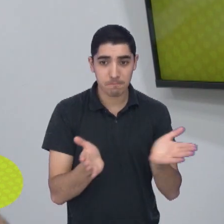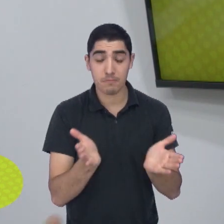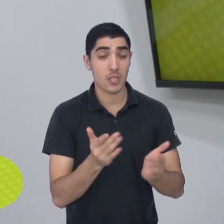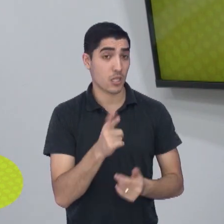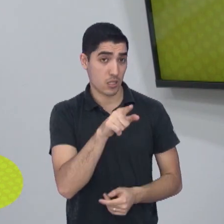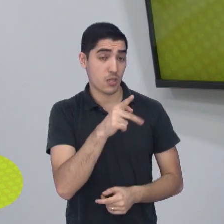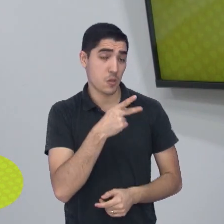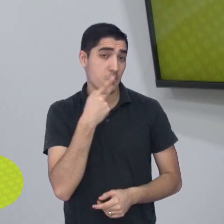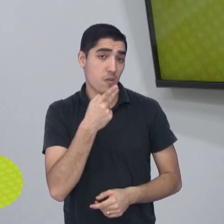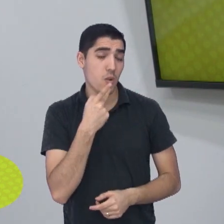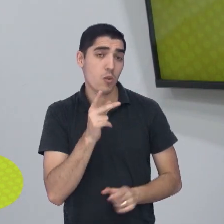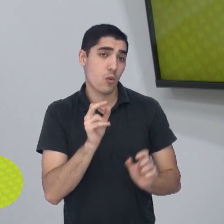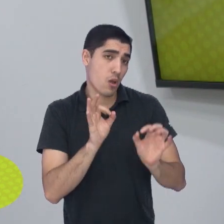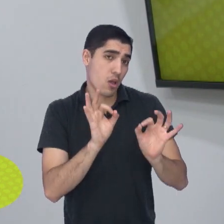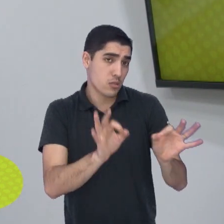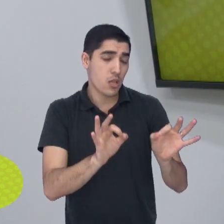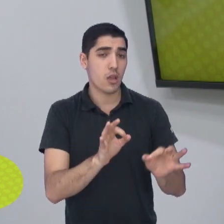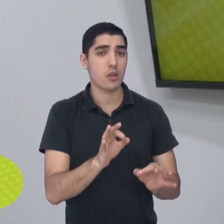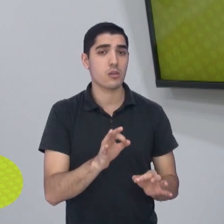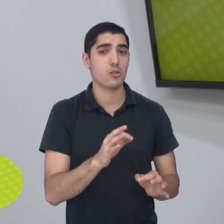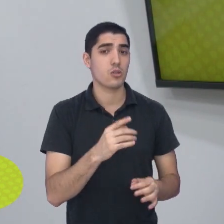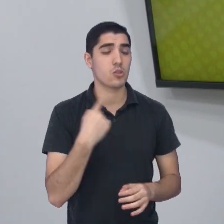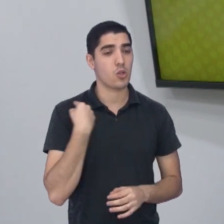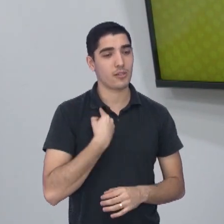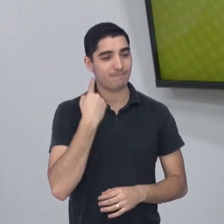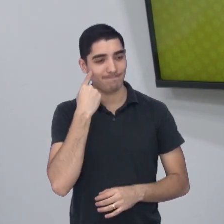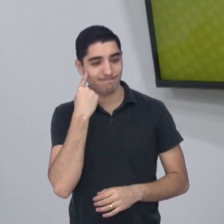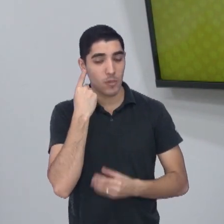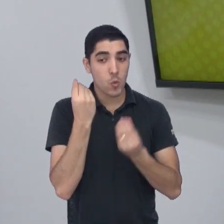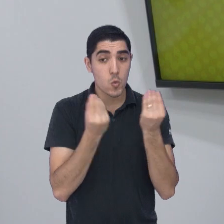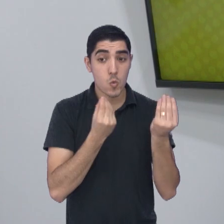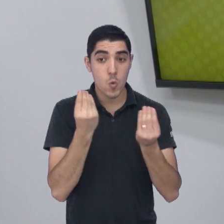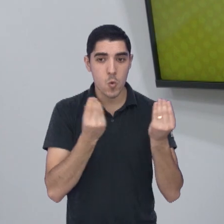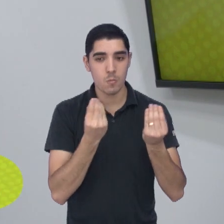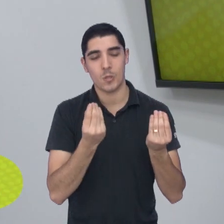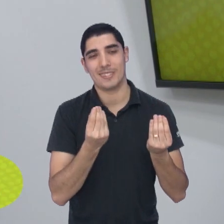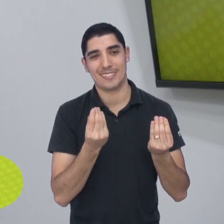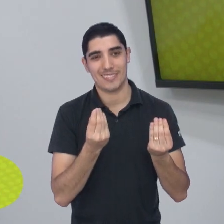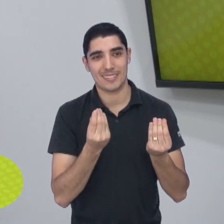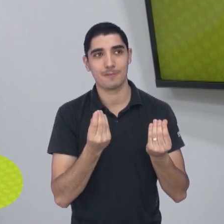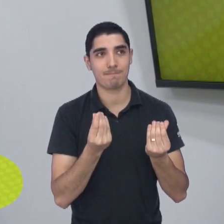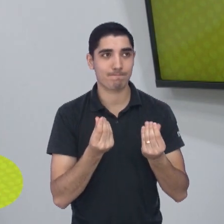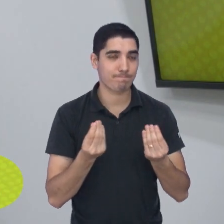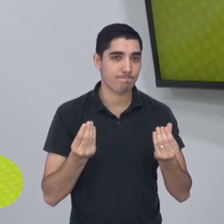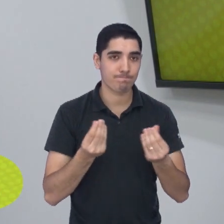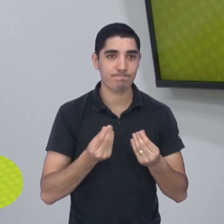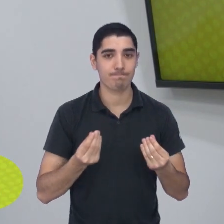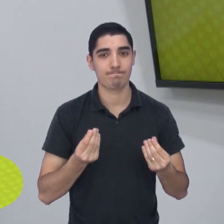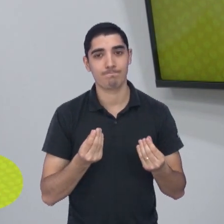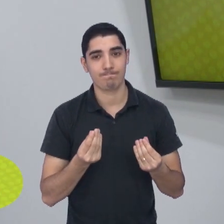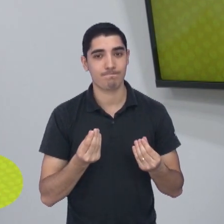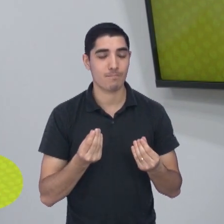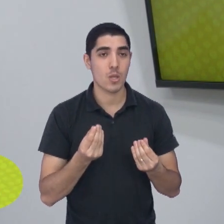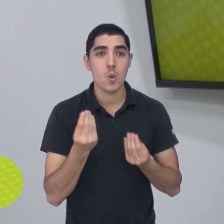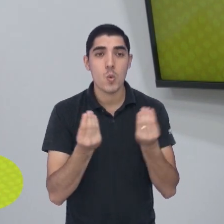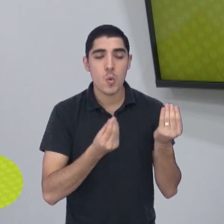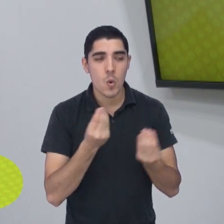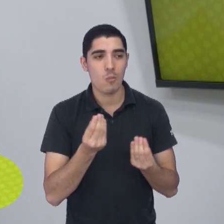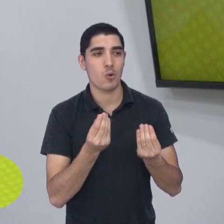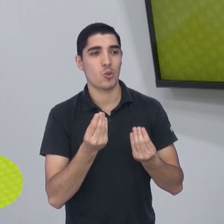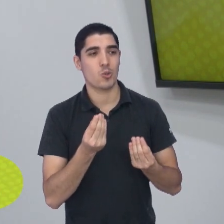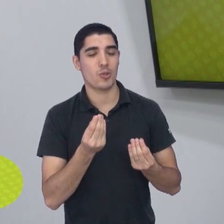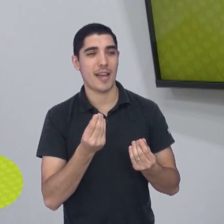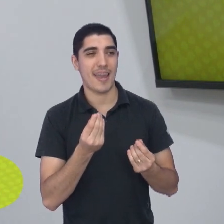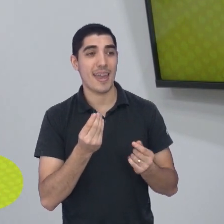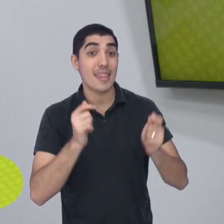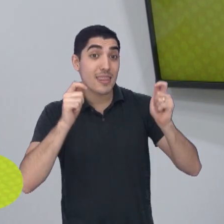crítica analisa de uma forma mais fria. A gente precisa ser um pouquinho mais... Se a gente tem esse sentimento de que